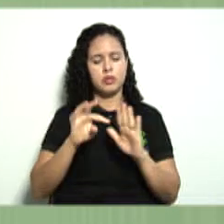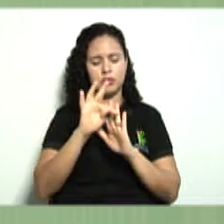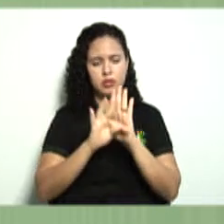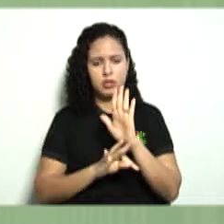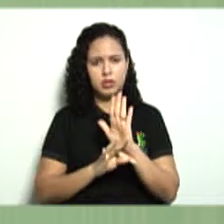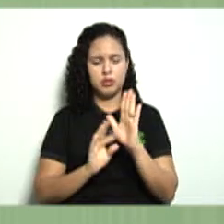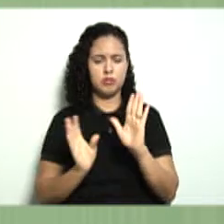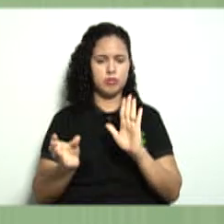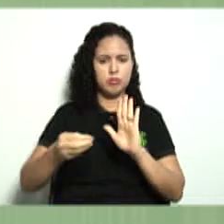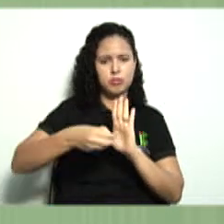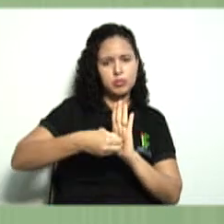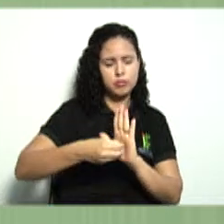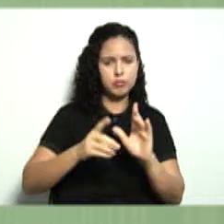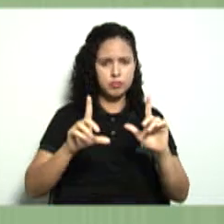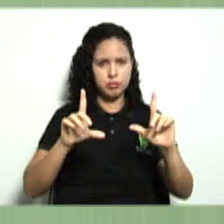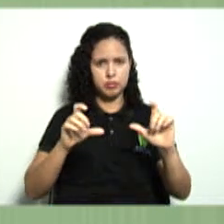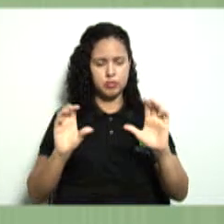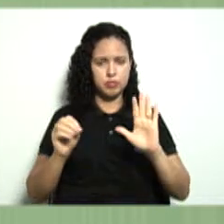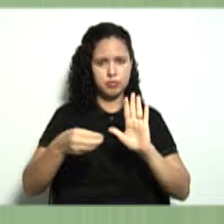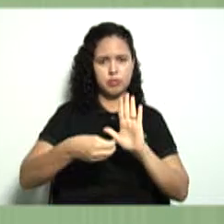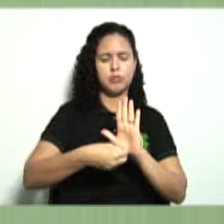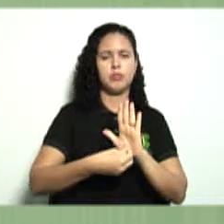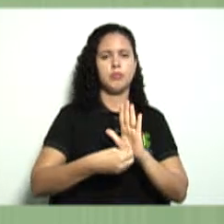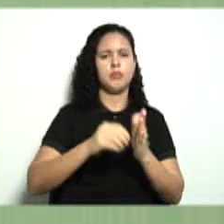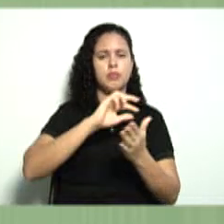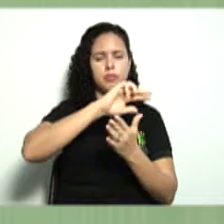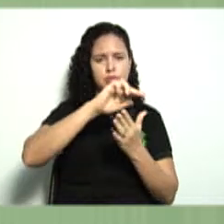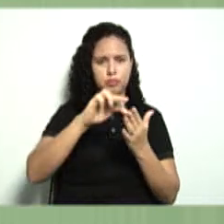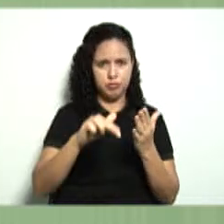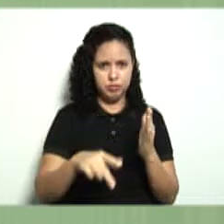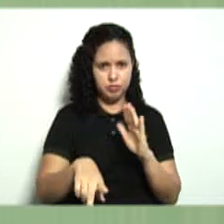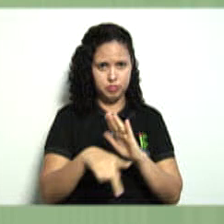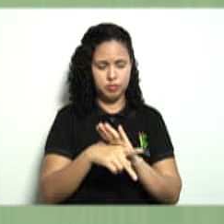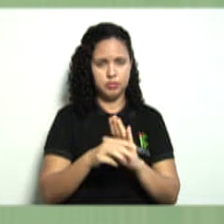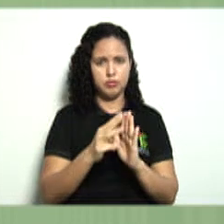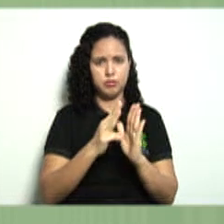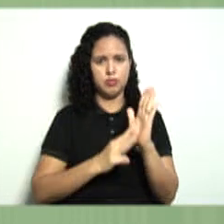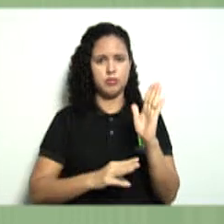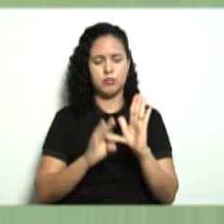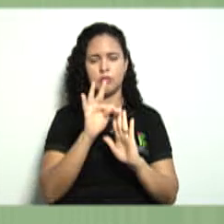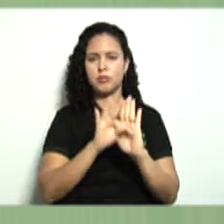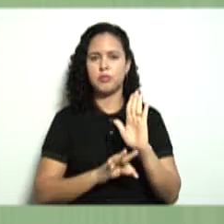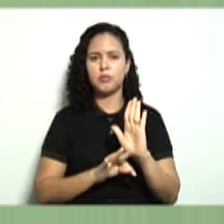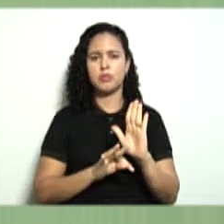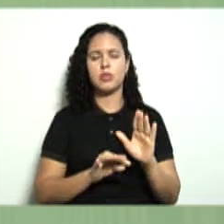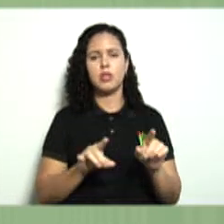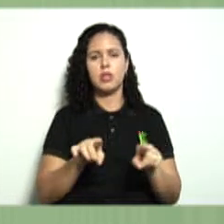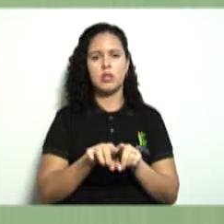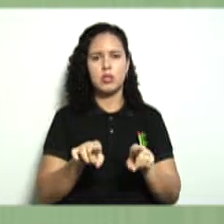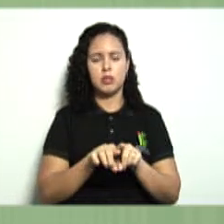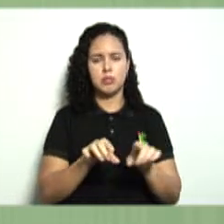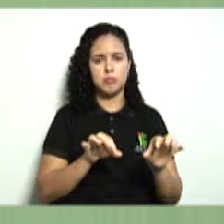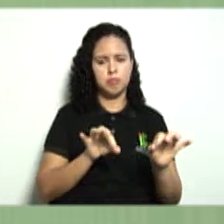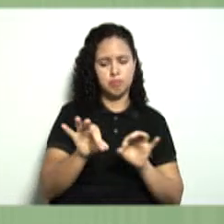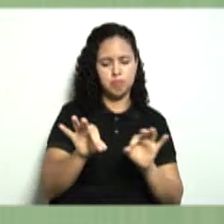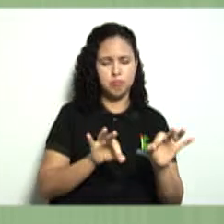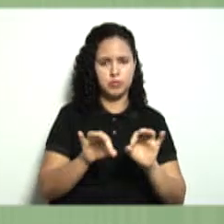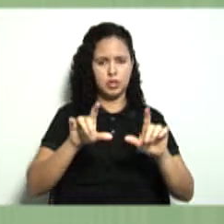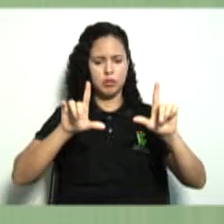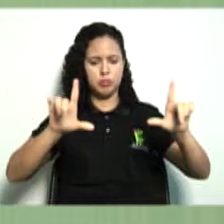texto, inserção de imagens, formas, clip arts e outro. Você pode fazer o quê? Configurações de layout de